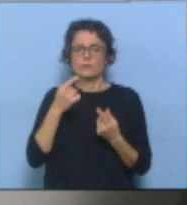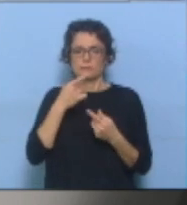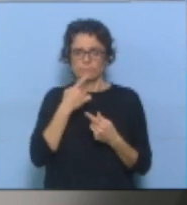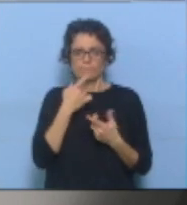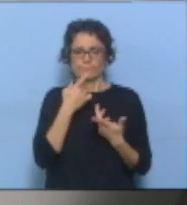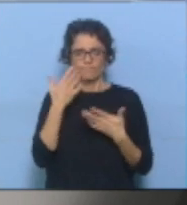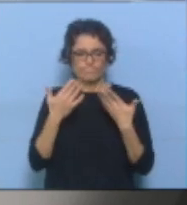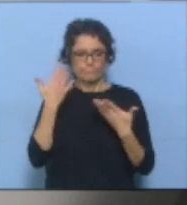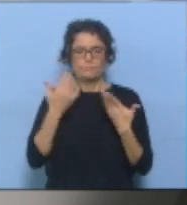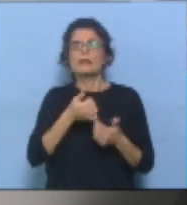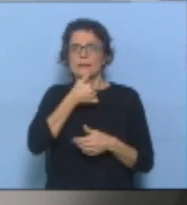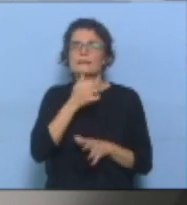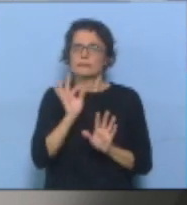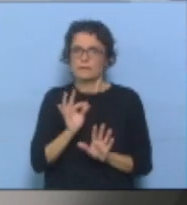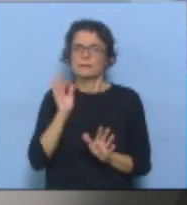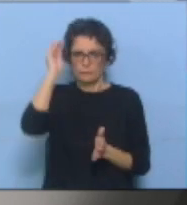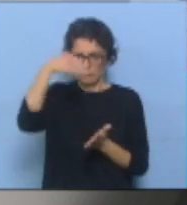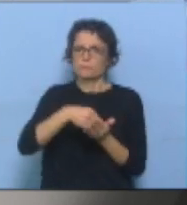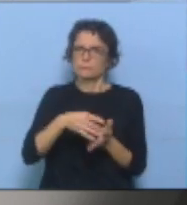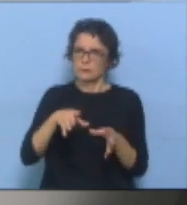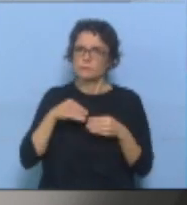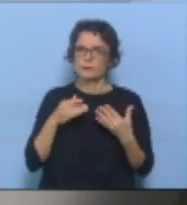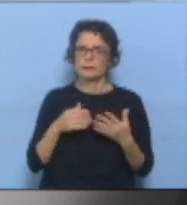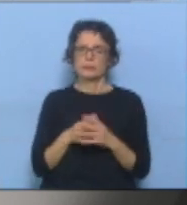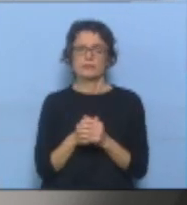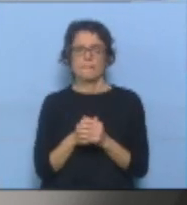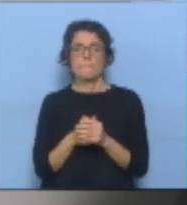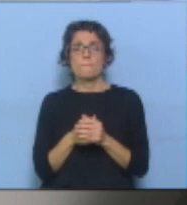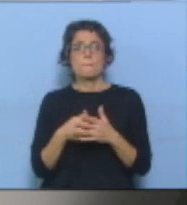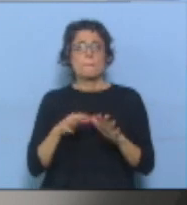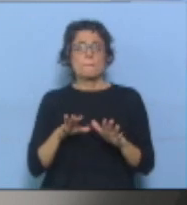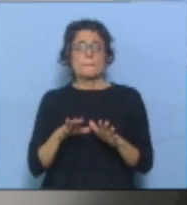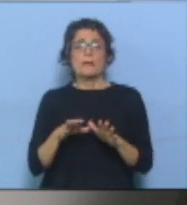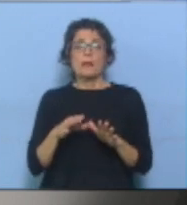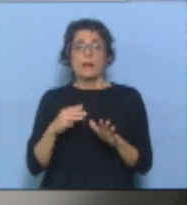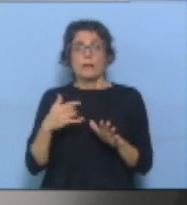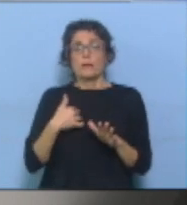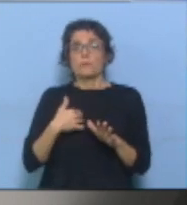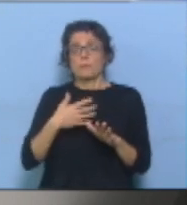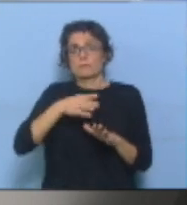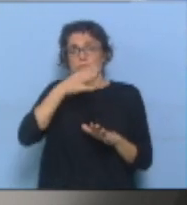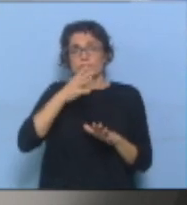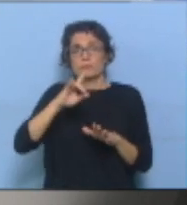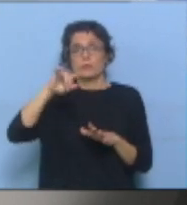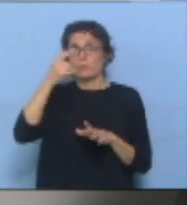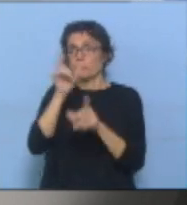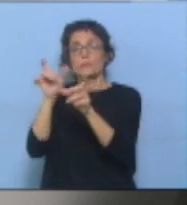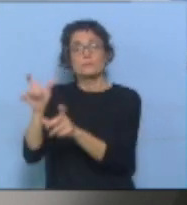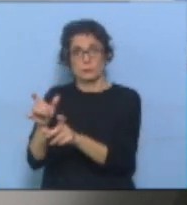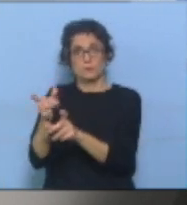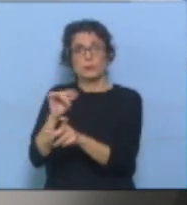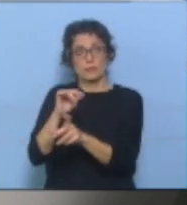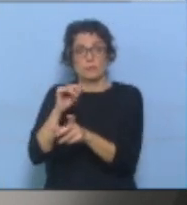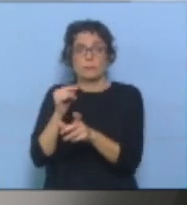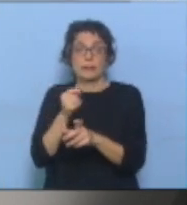Mas como acontece muito nestas situações como a minha, e pelo que tenho falado com outras pessoas que têm se batizado